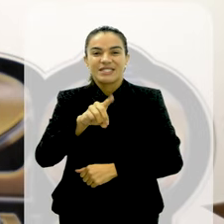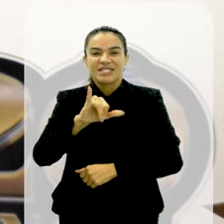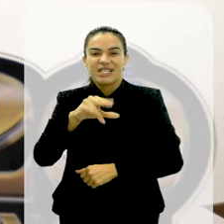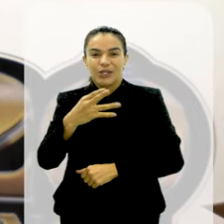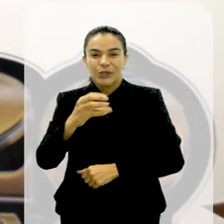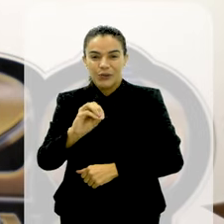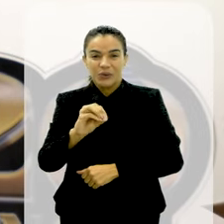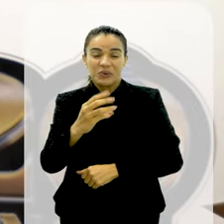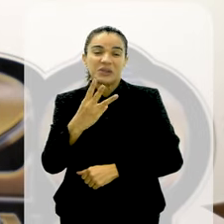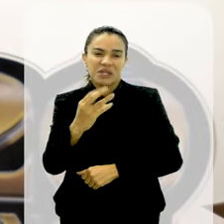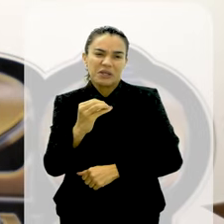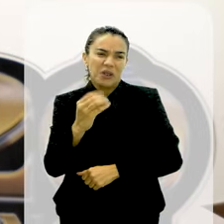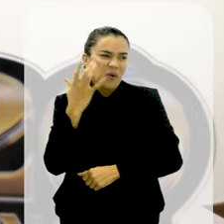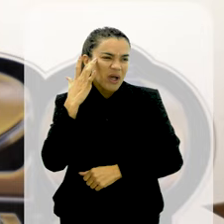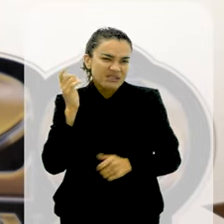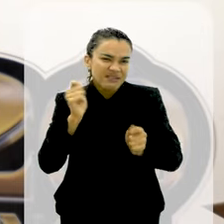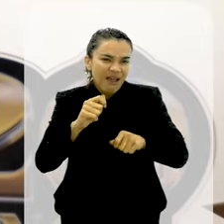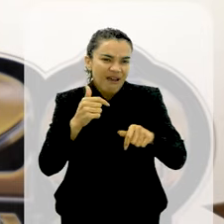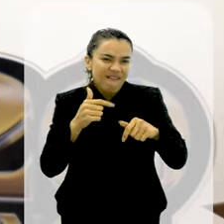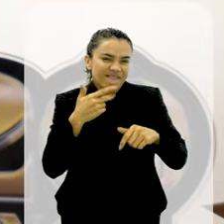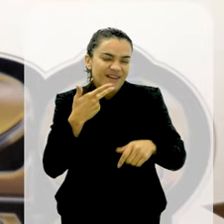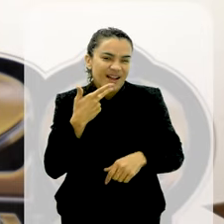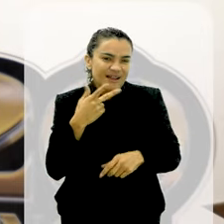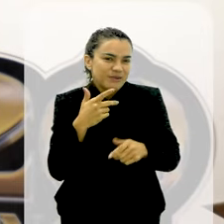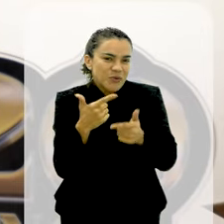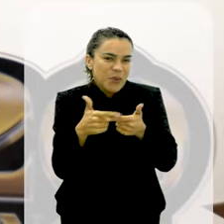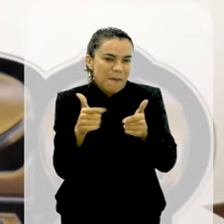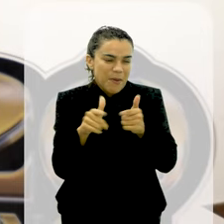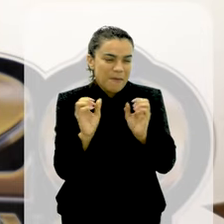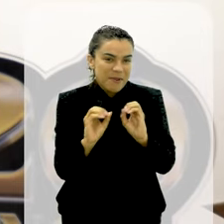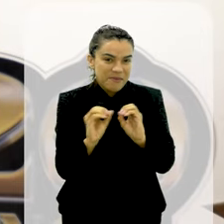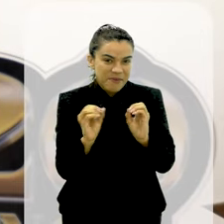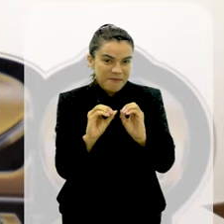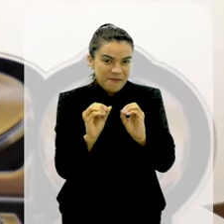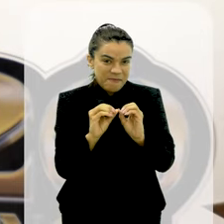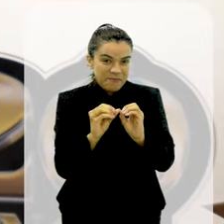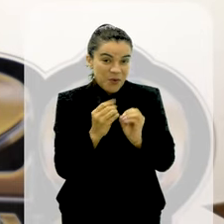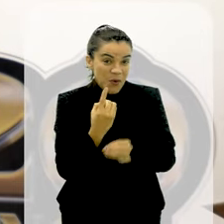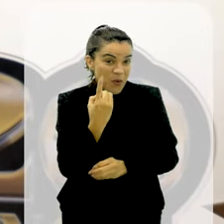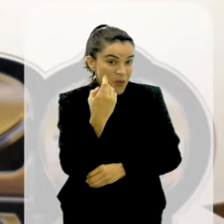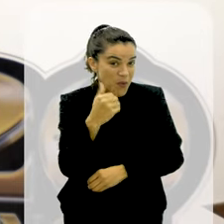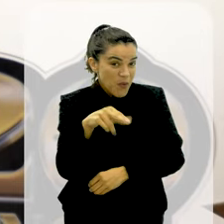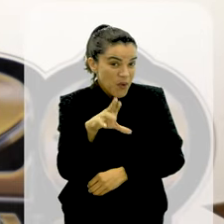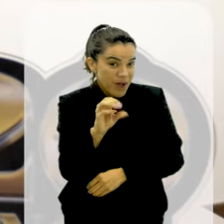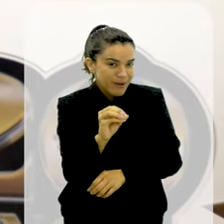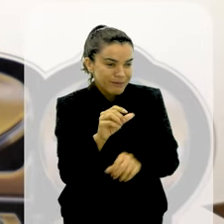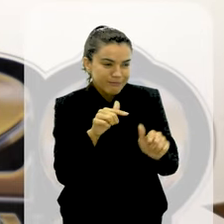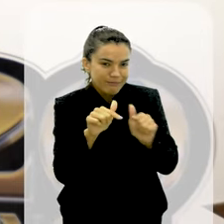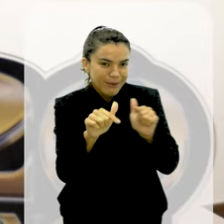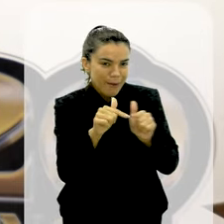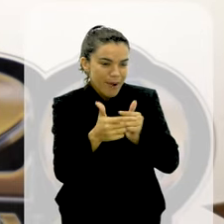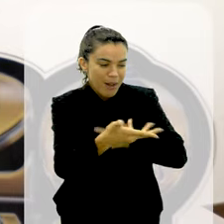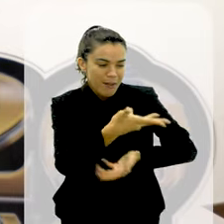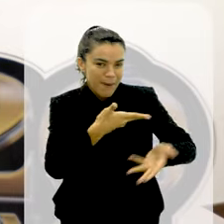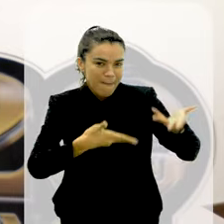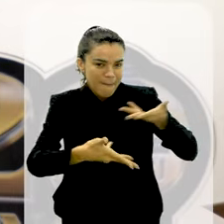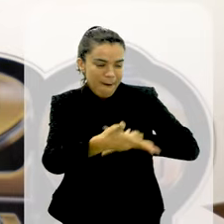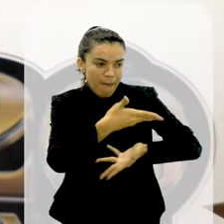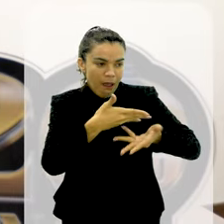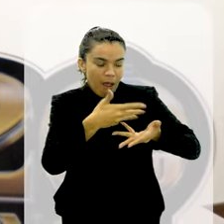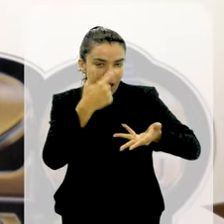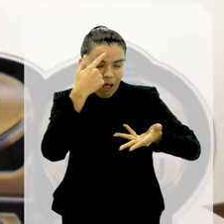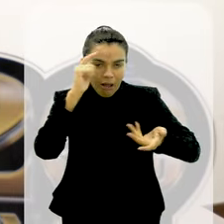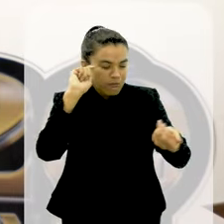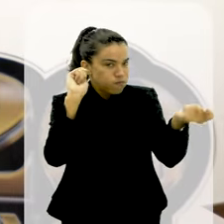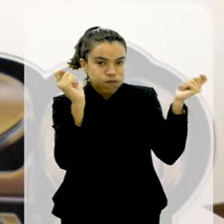Eu acho que eu posso falar isso sem nenhum problema. A dimensão que o João me passou durante um ano de trabalho mudou